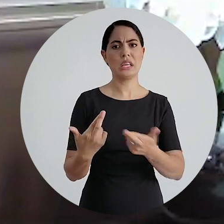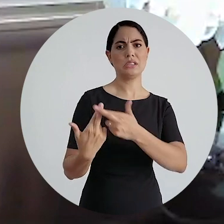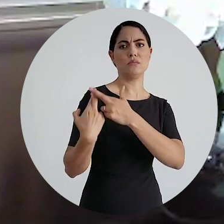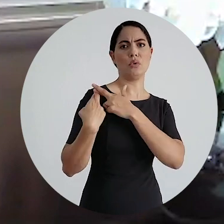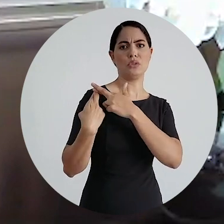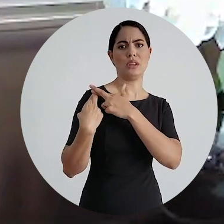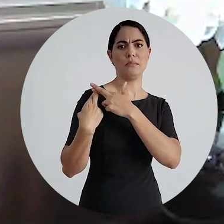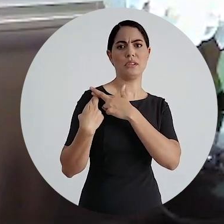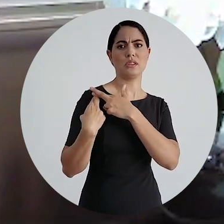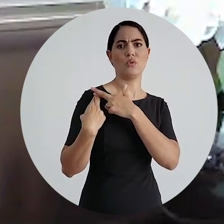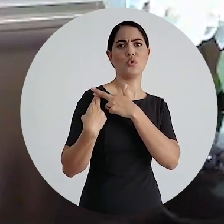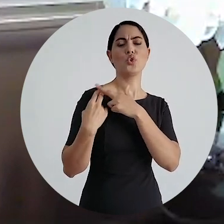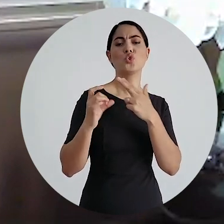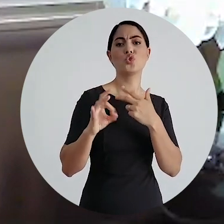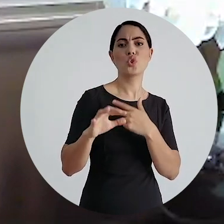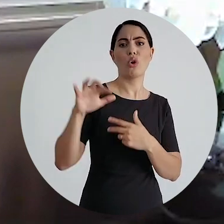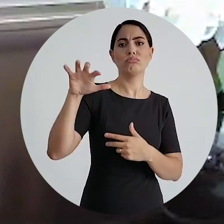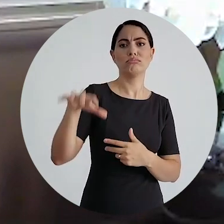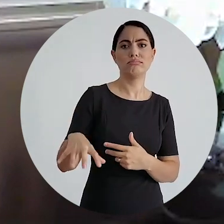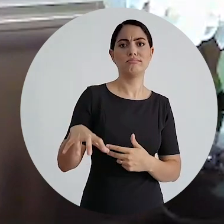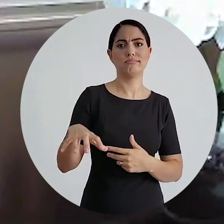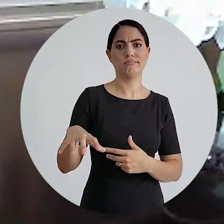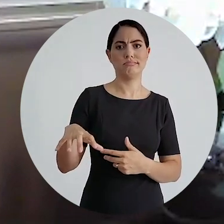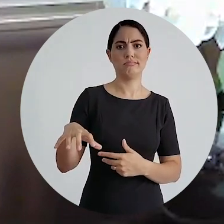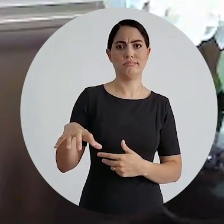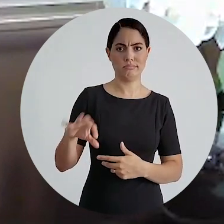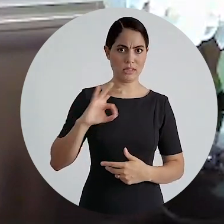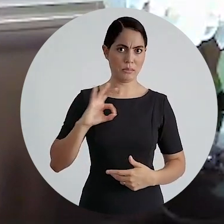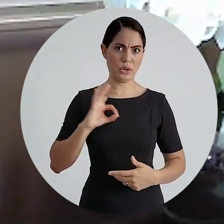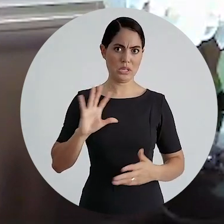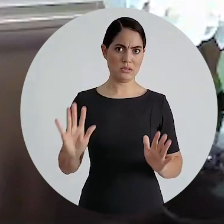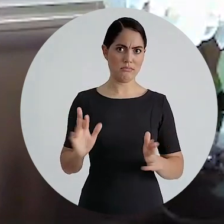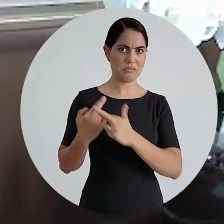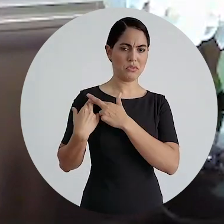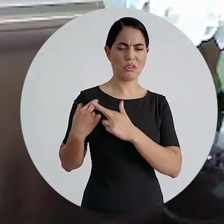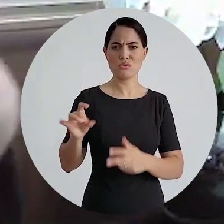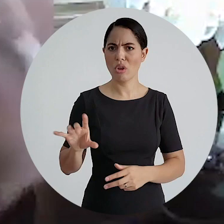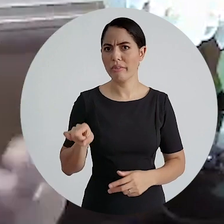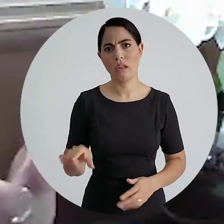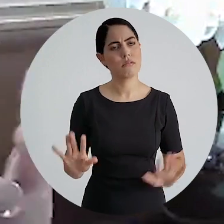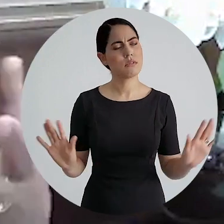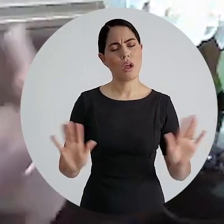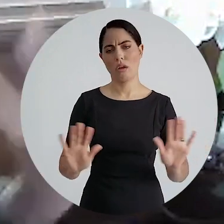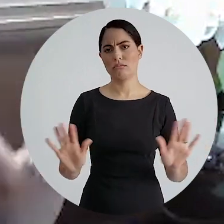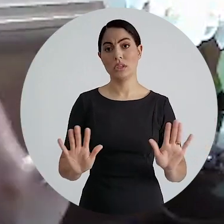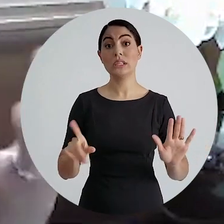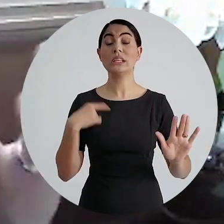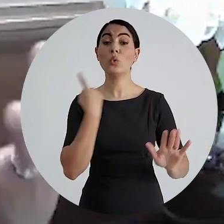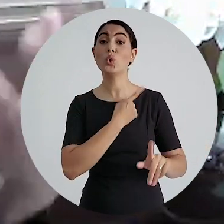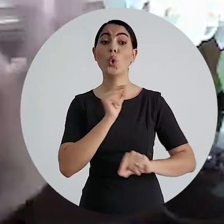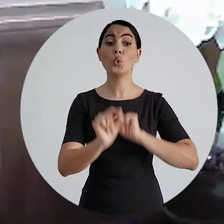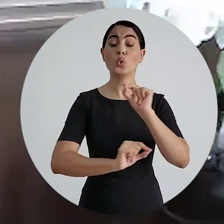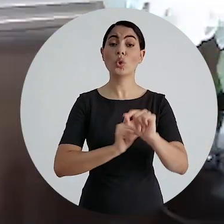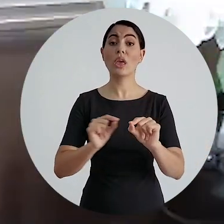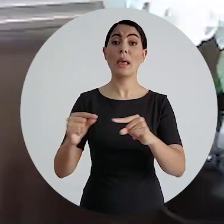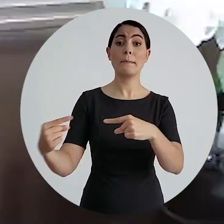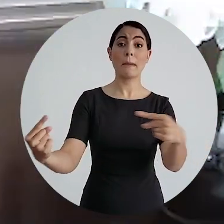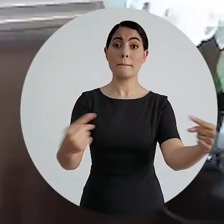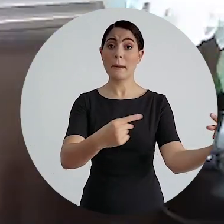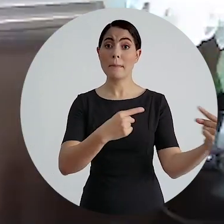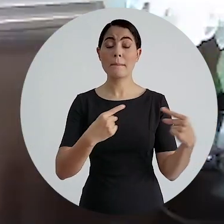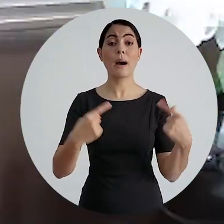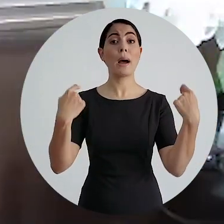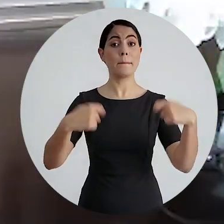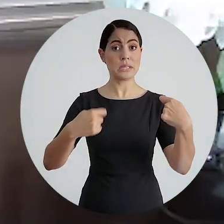a responsabilização unilateral de quem está nas forças policiais. Ou seja, o